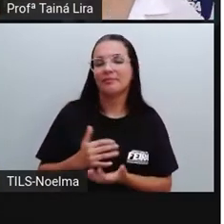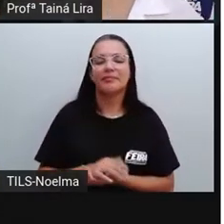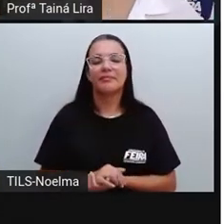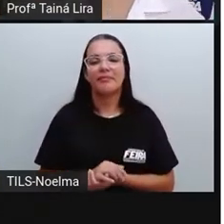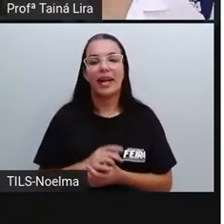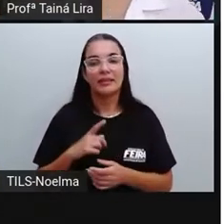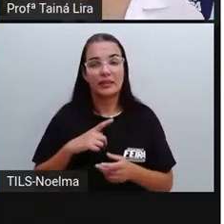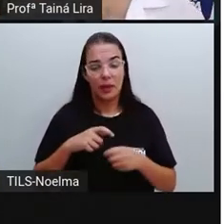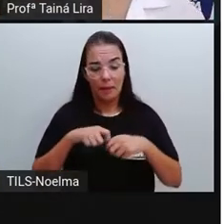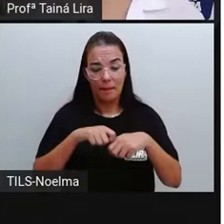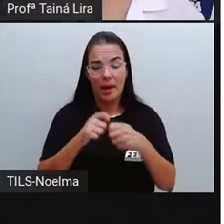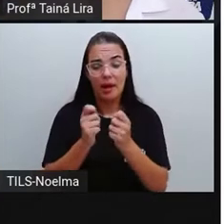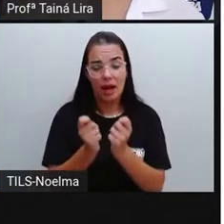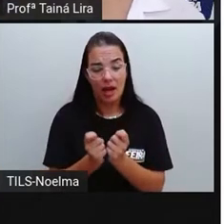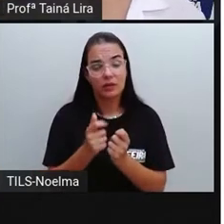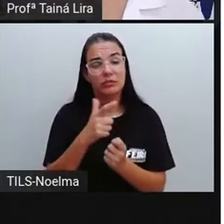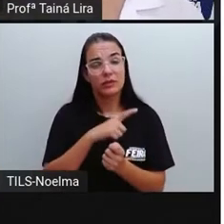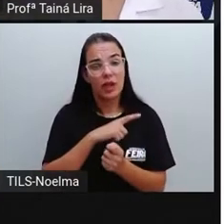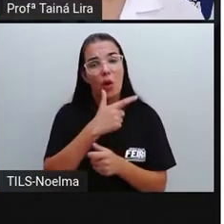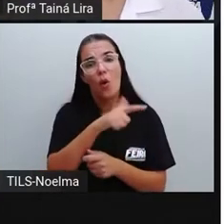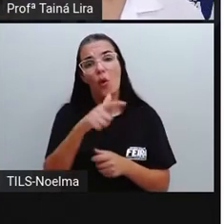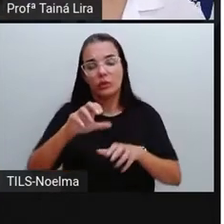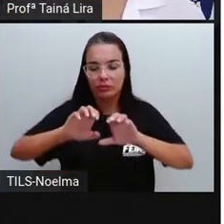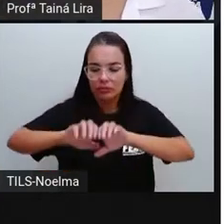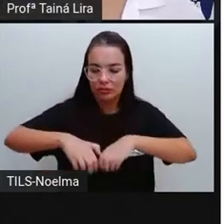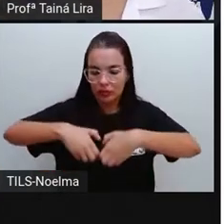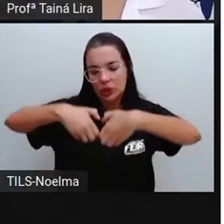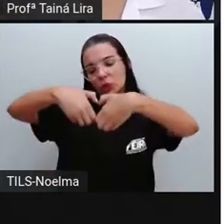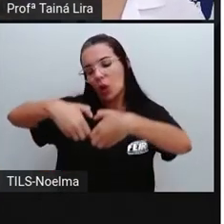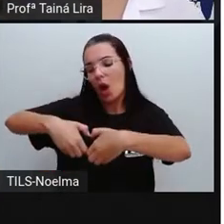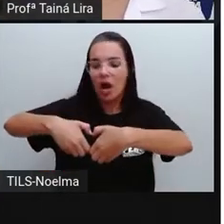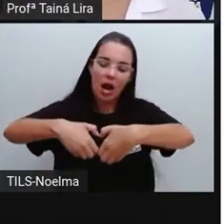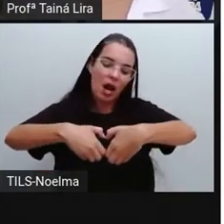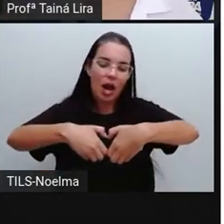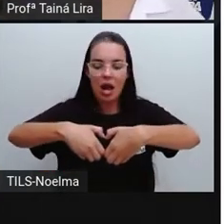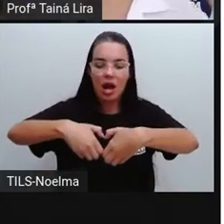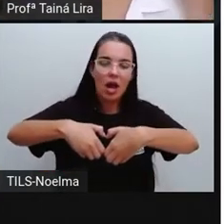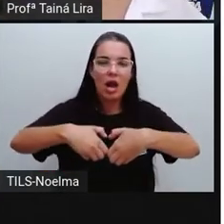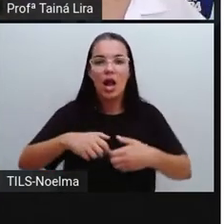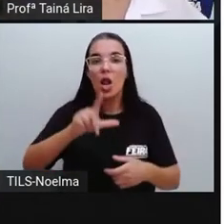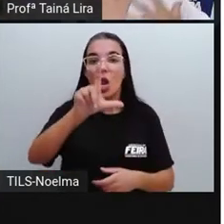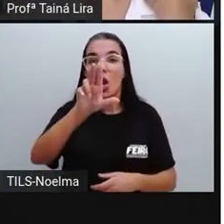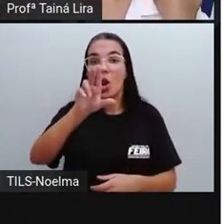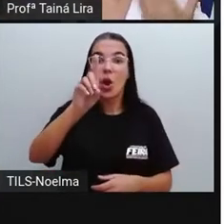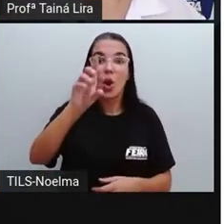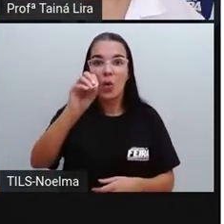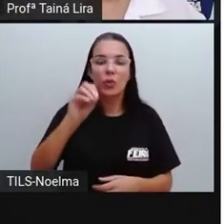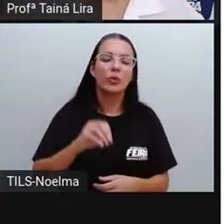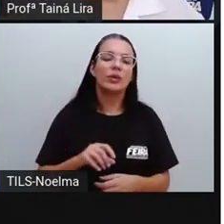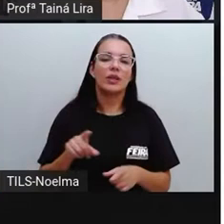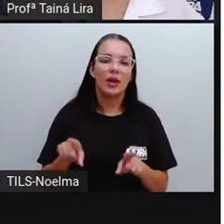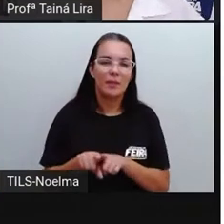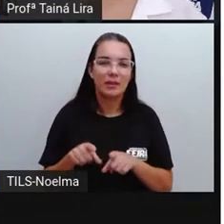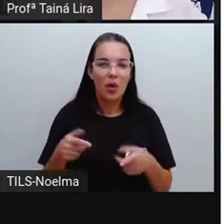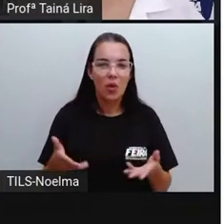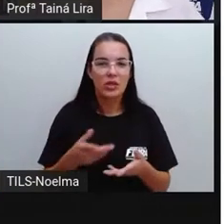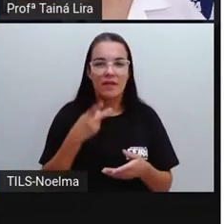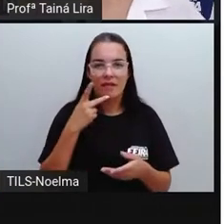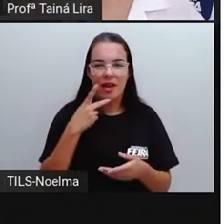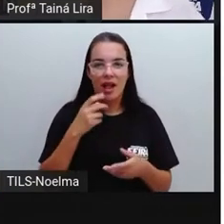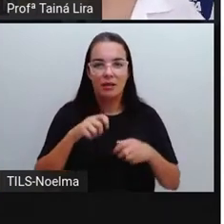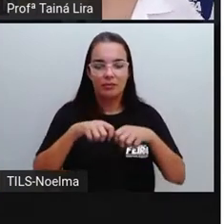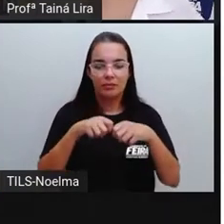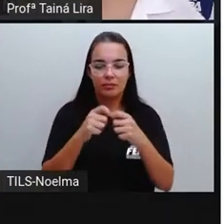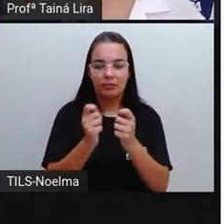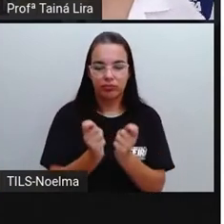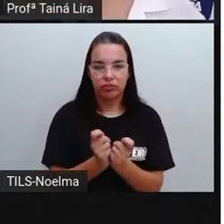só baralho, mas outros jogos, né? Dominó, ludo, e hoje a gente vai falar do baralho. A